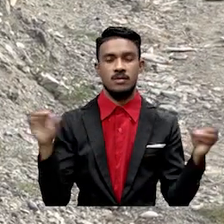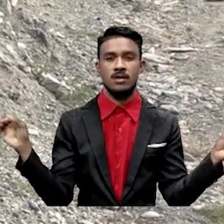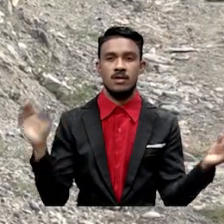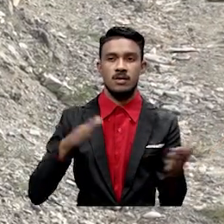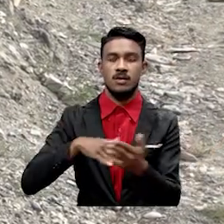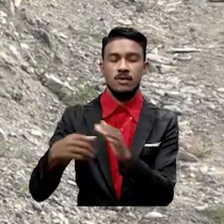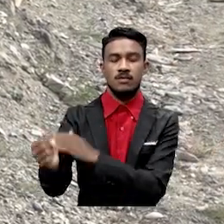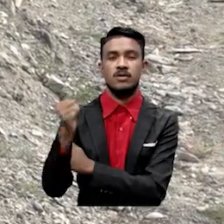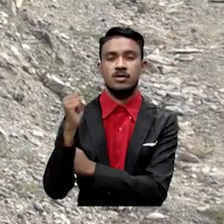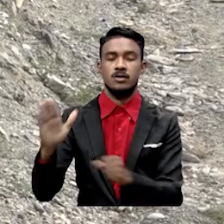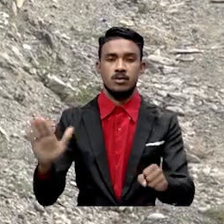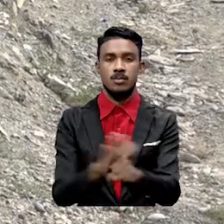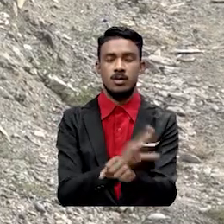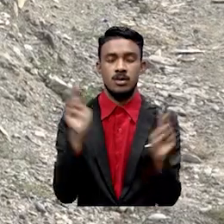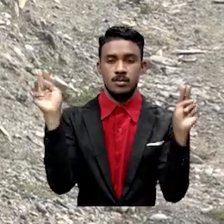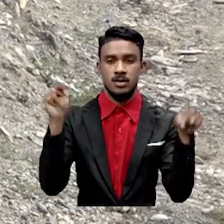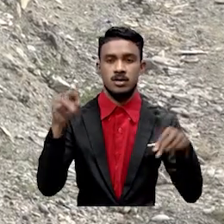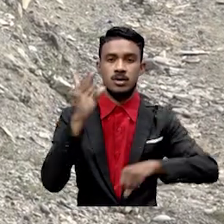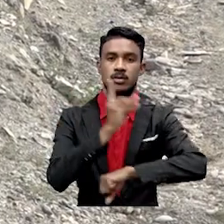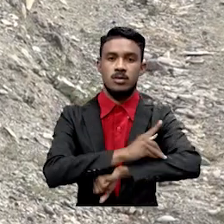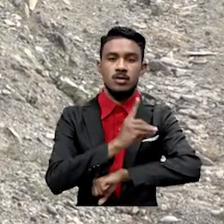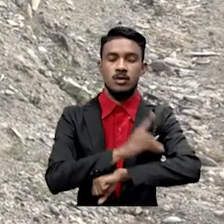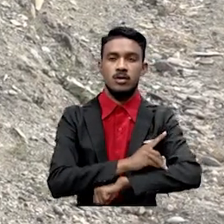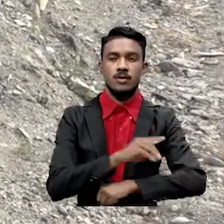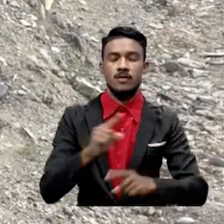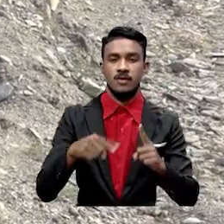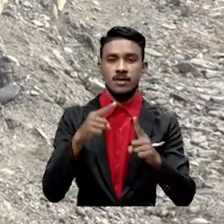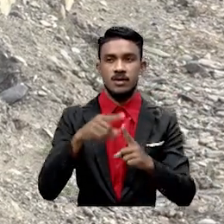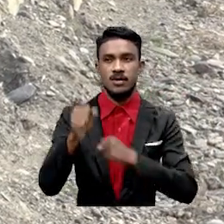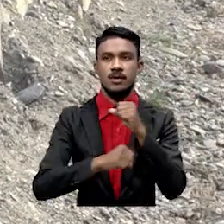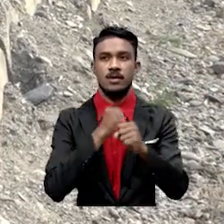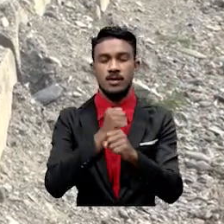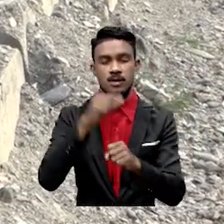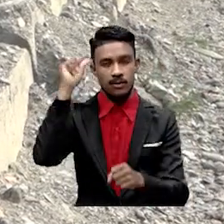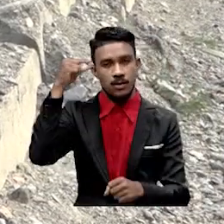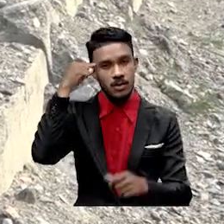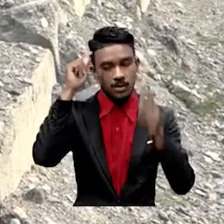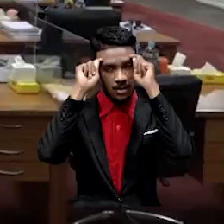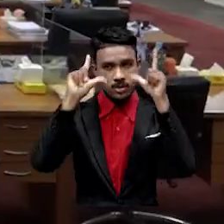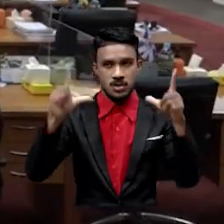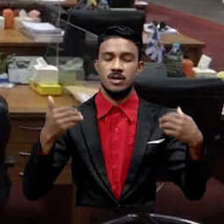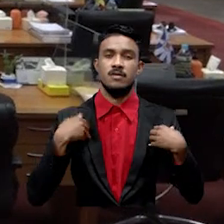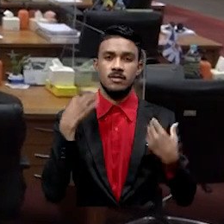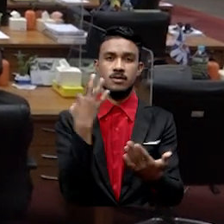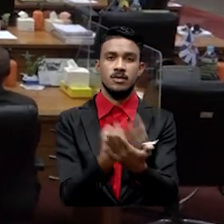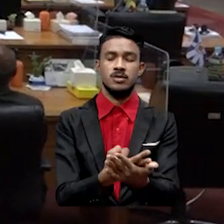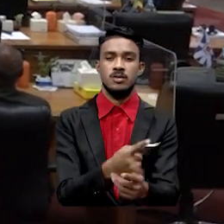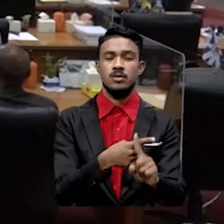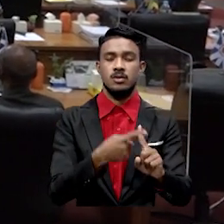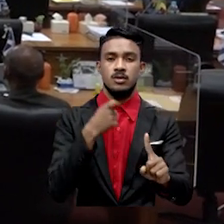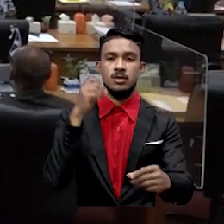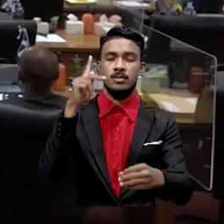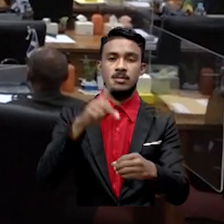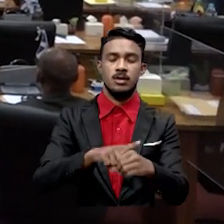atu completa necessidade lor lorong. Enquanto cada tinan, governo Timor Leste levanta osan husi fundo petrolífero,